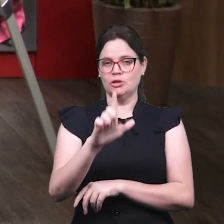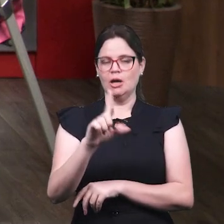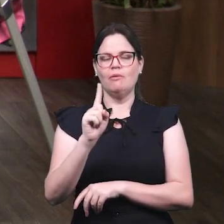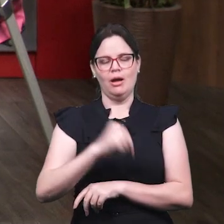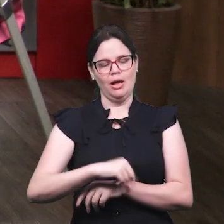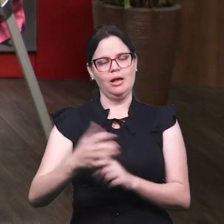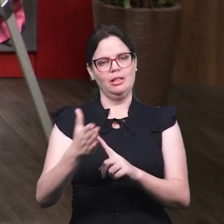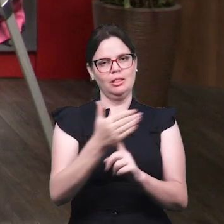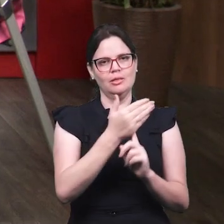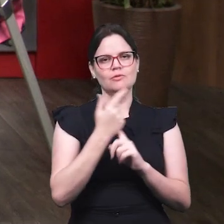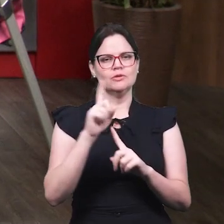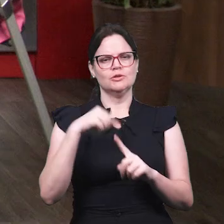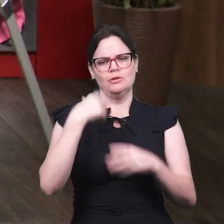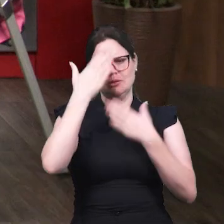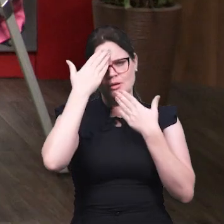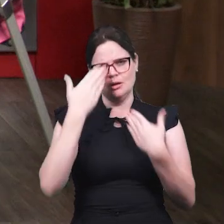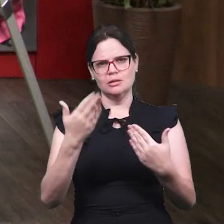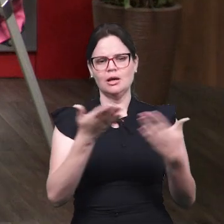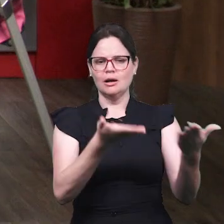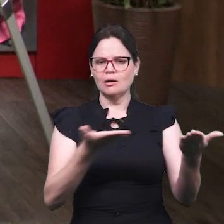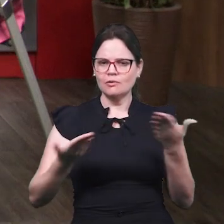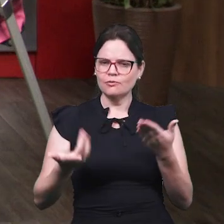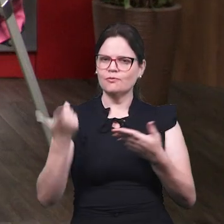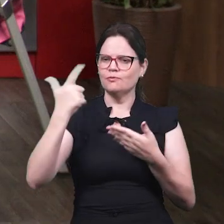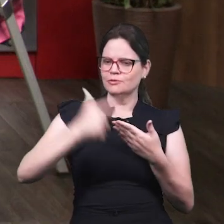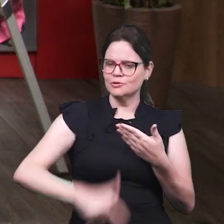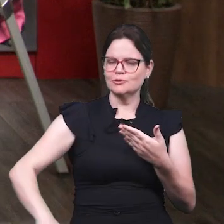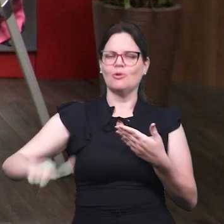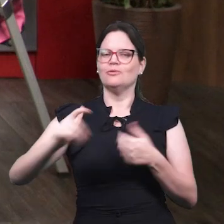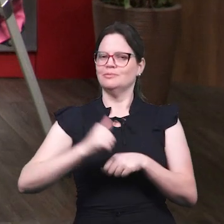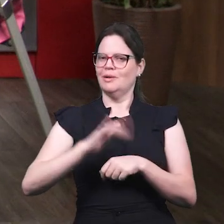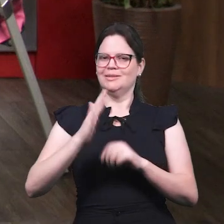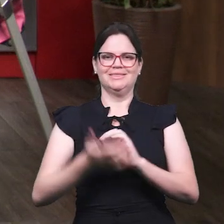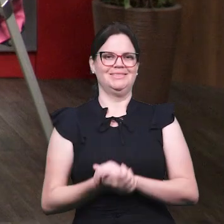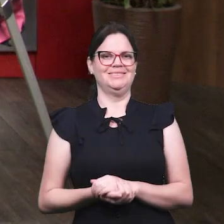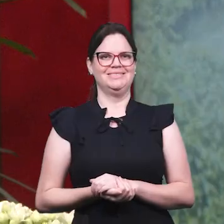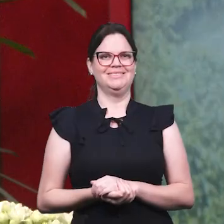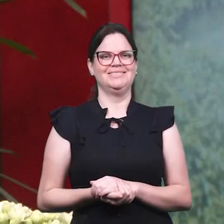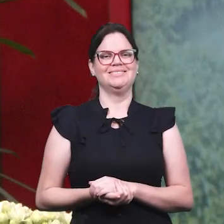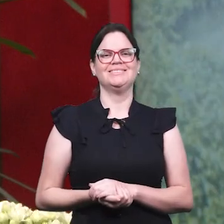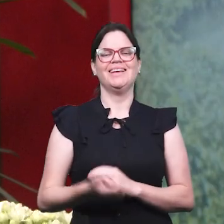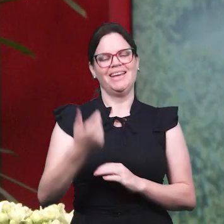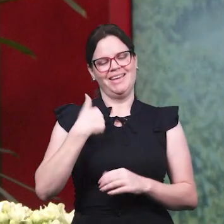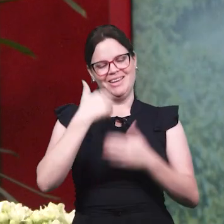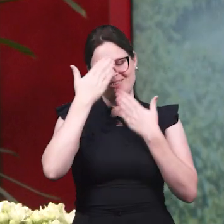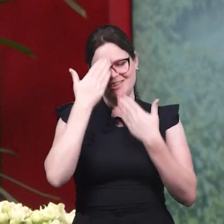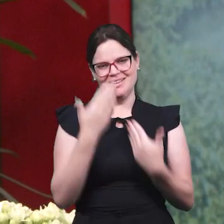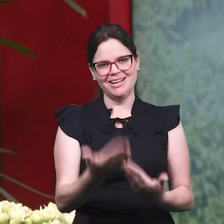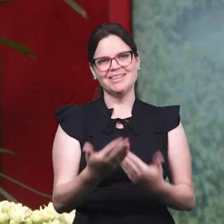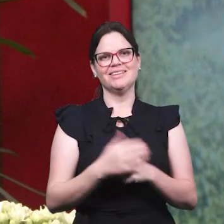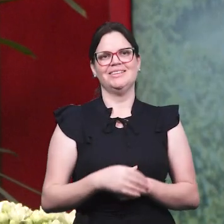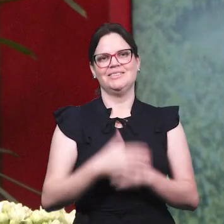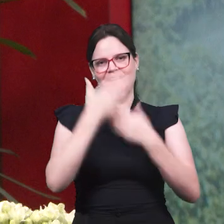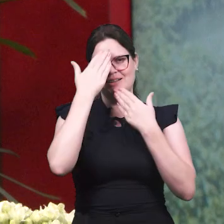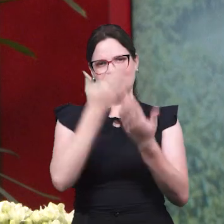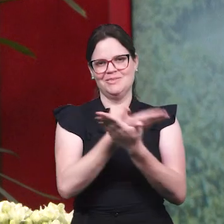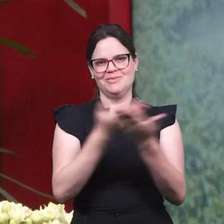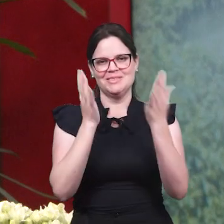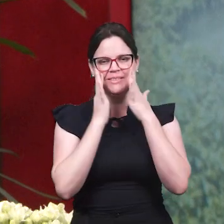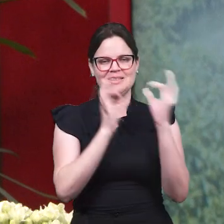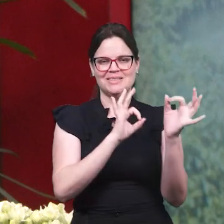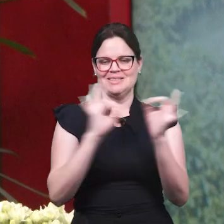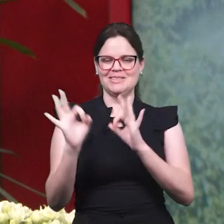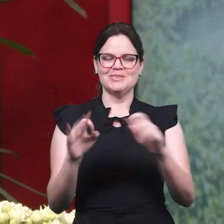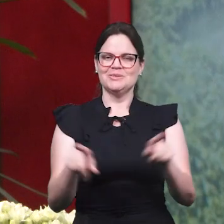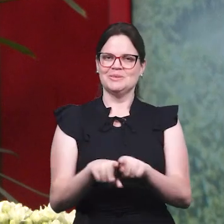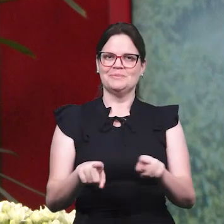agro, e nós agradecemos e convidamos a retornar mais vezes. Eu que agradeço, Claudia. Agradeço a todos que